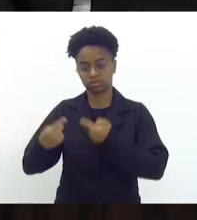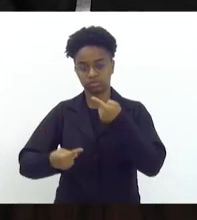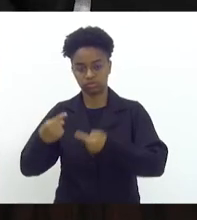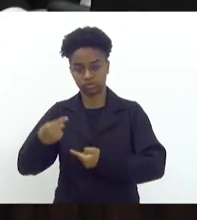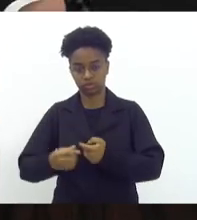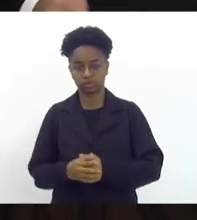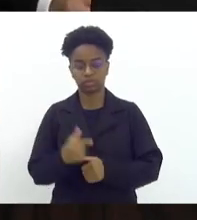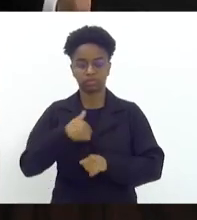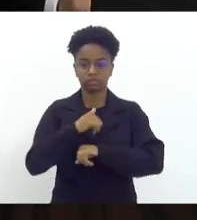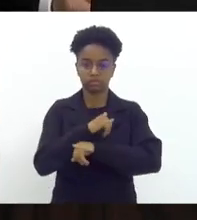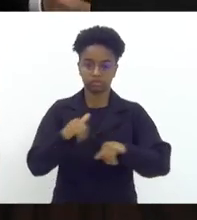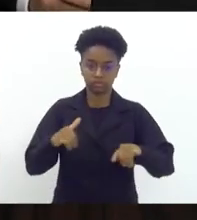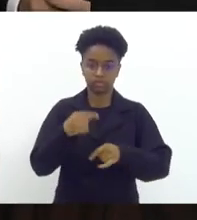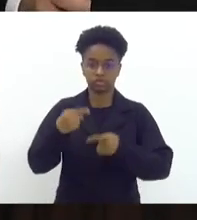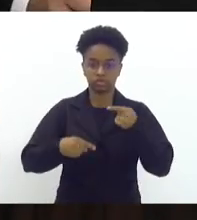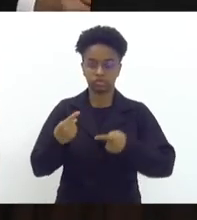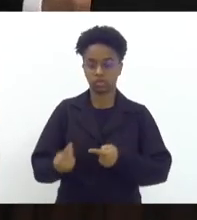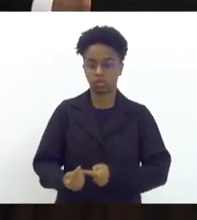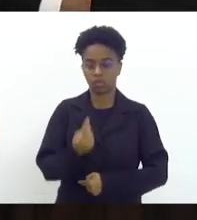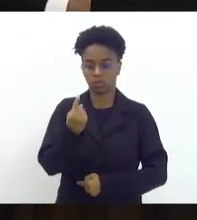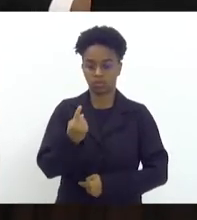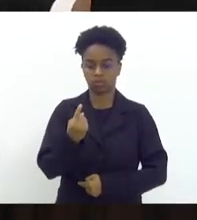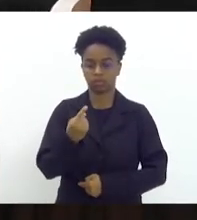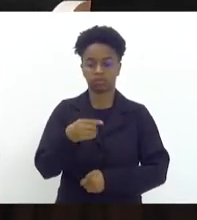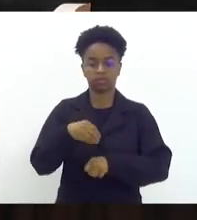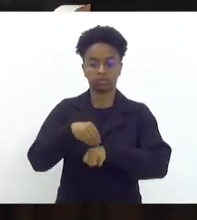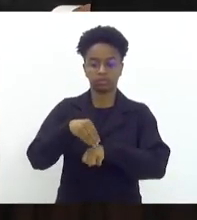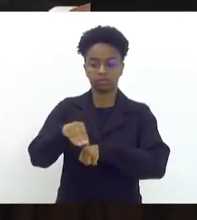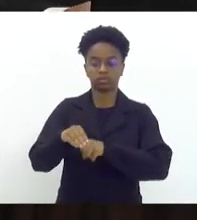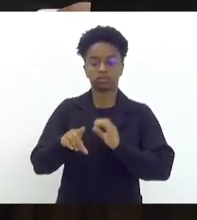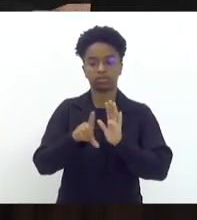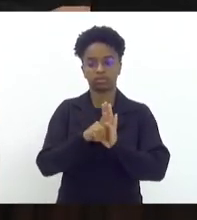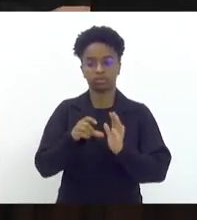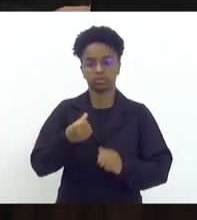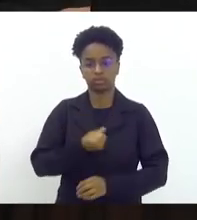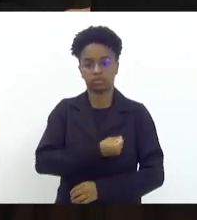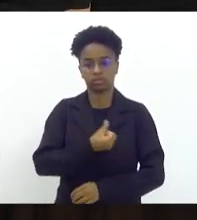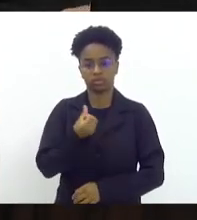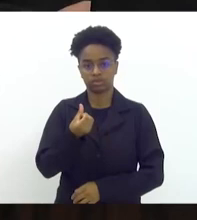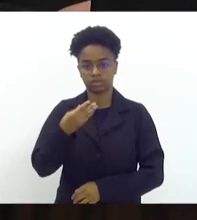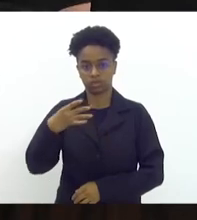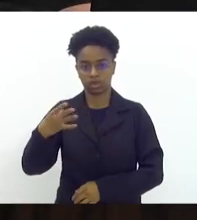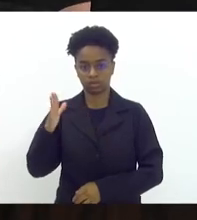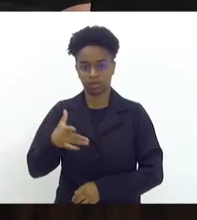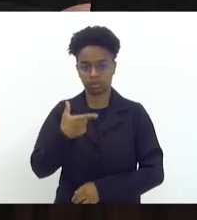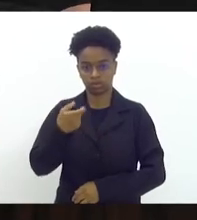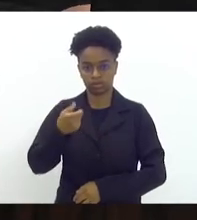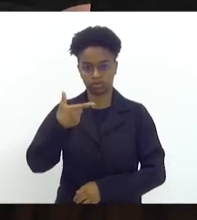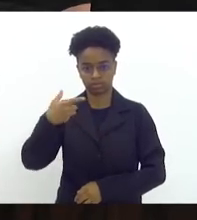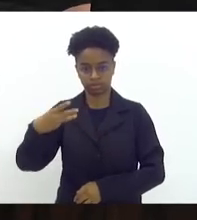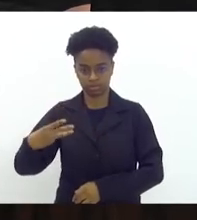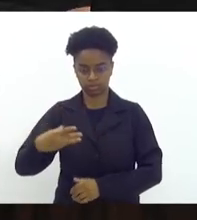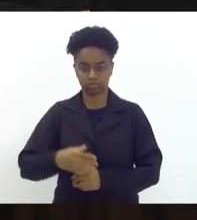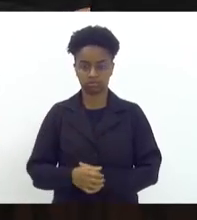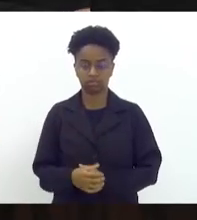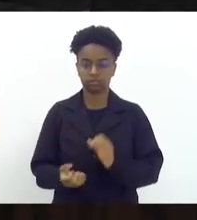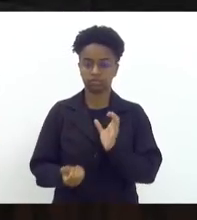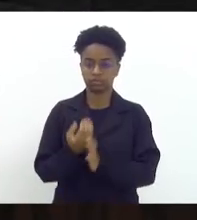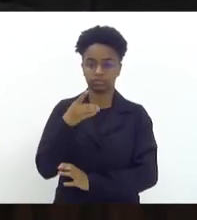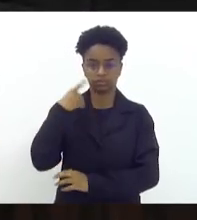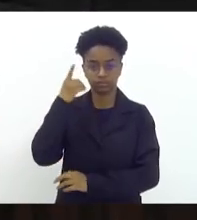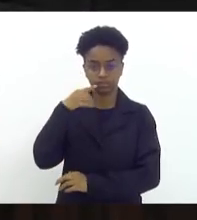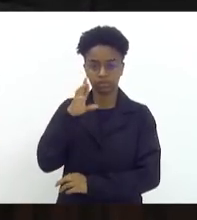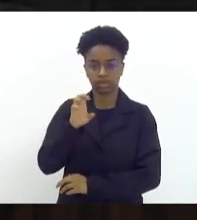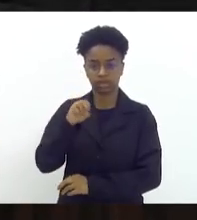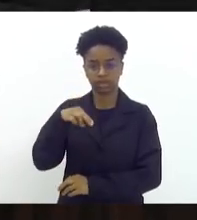anuncio em discussão única indicação Legislativa número 64 de 2023 de autoria do